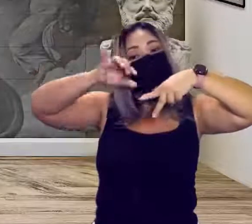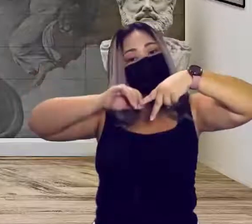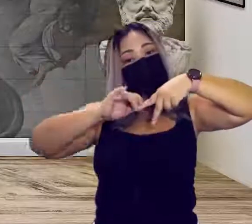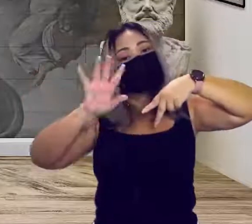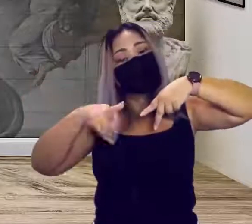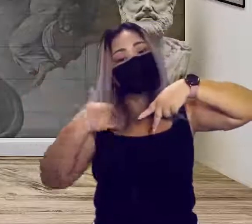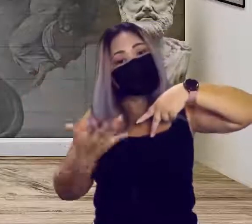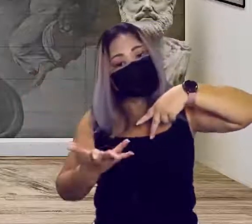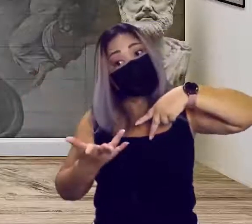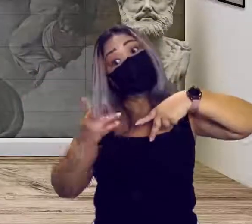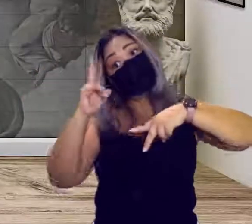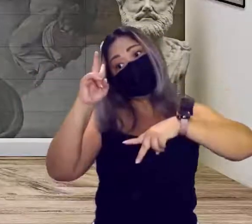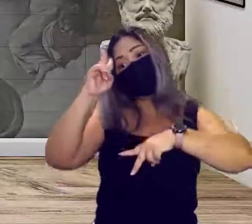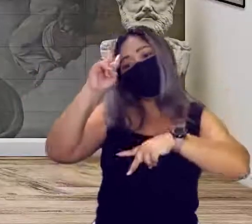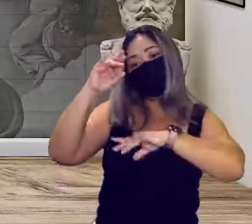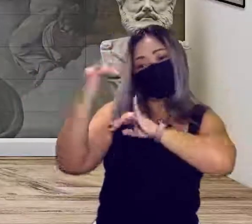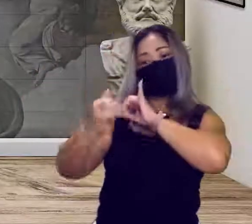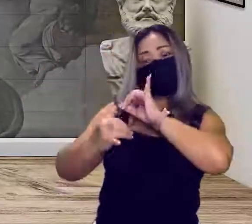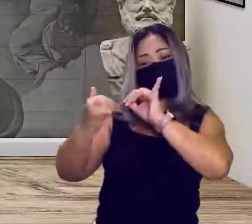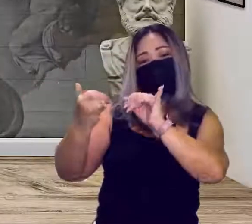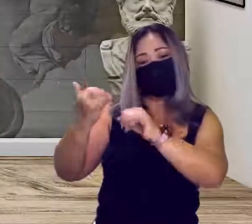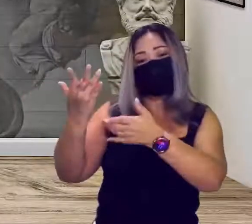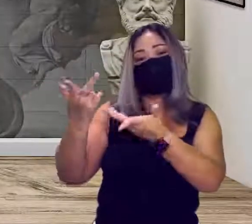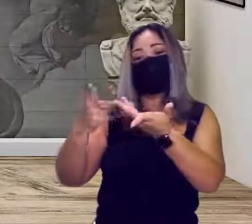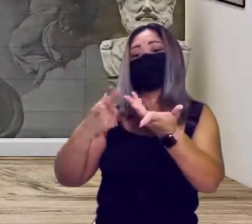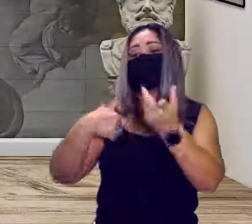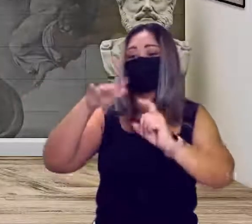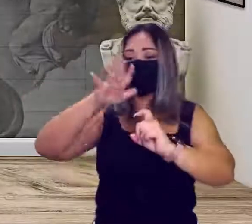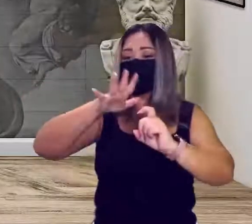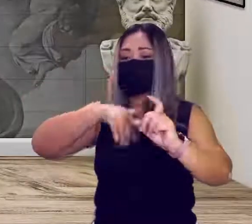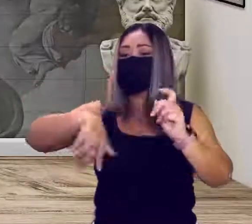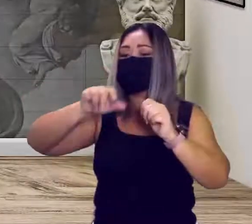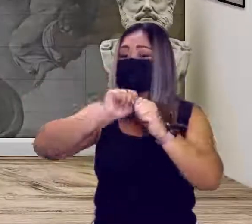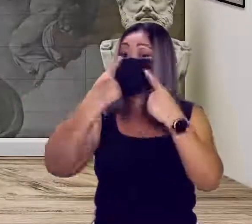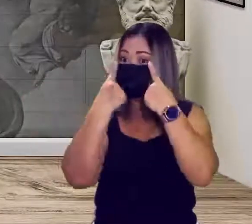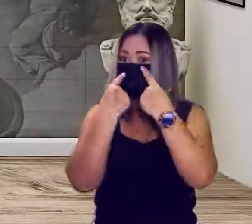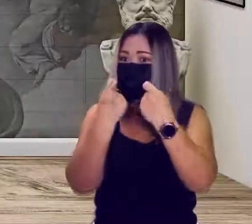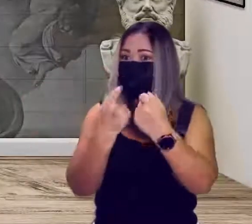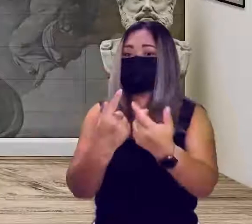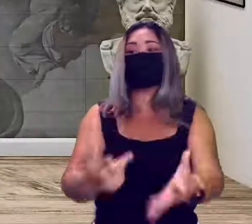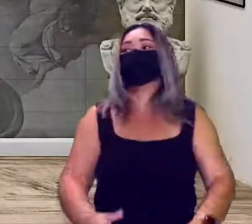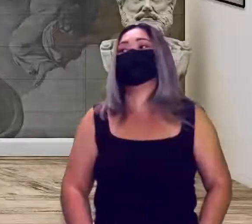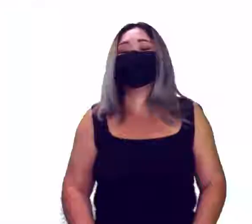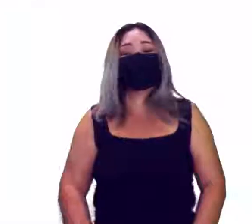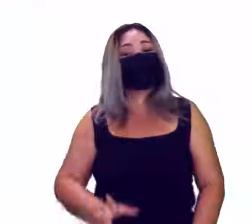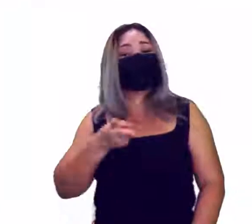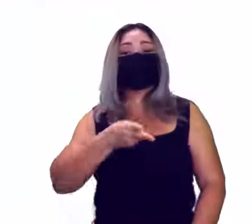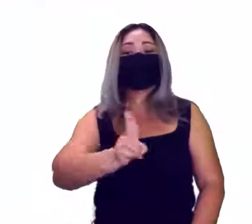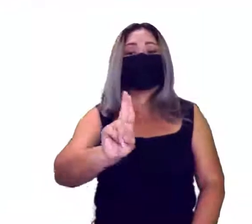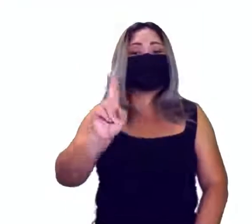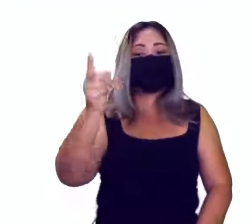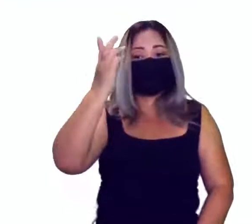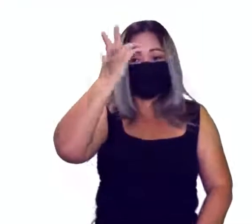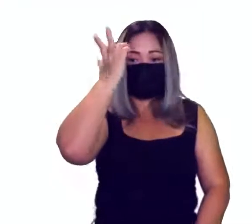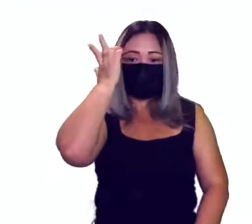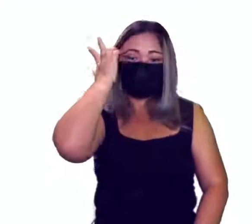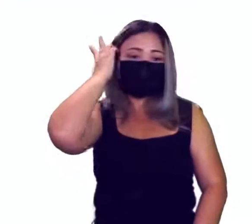calcanhar, segundo as histórias da mitologia grega. Interessante isso, né? Vamos lá? Continuando, olha aí.